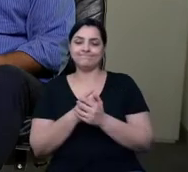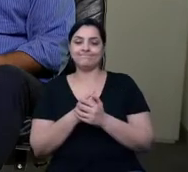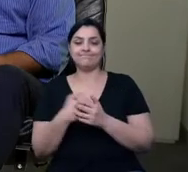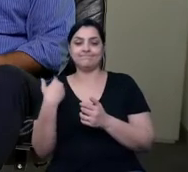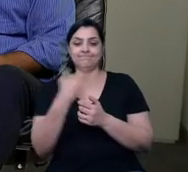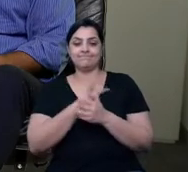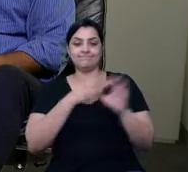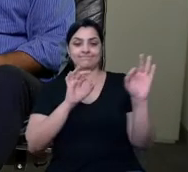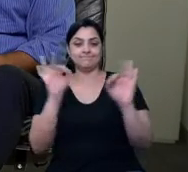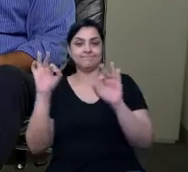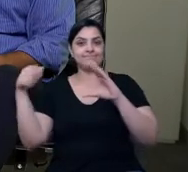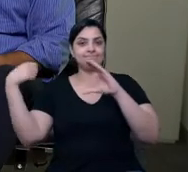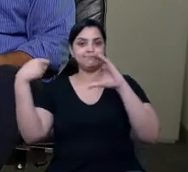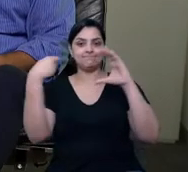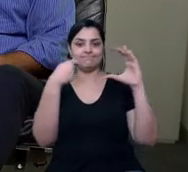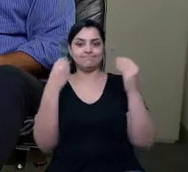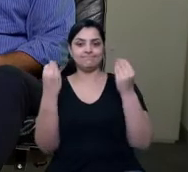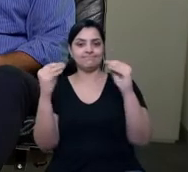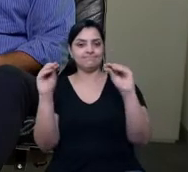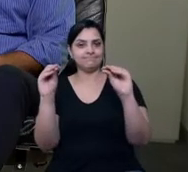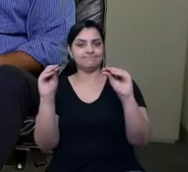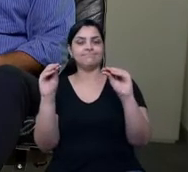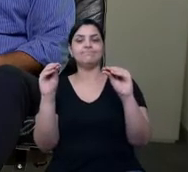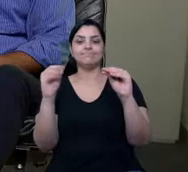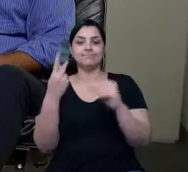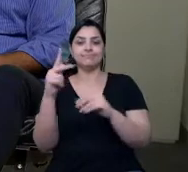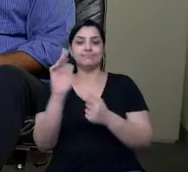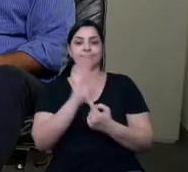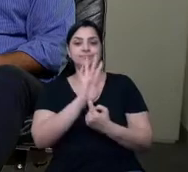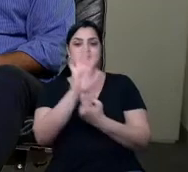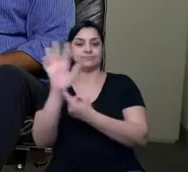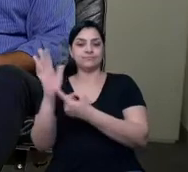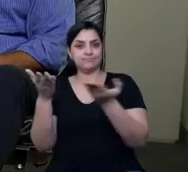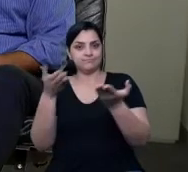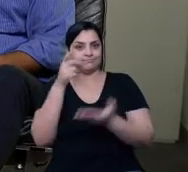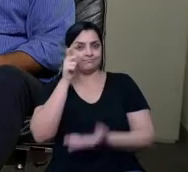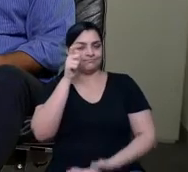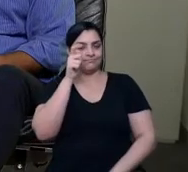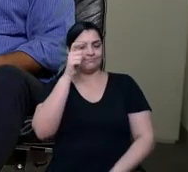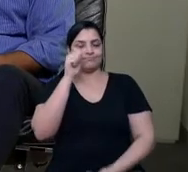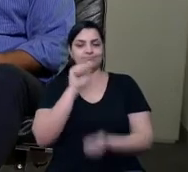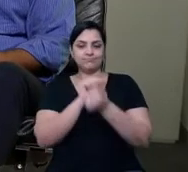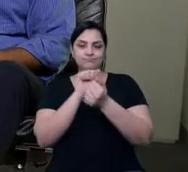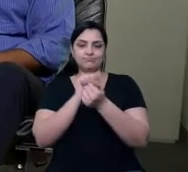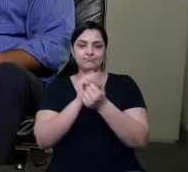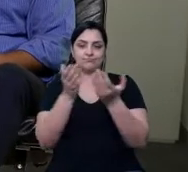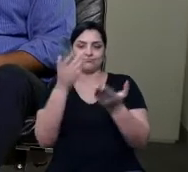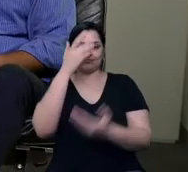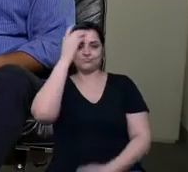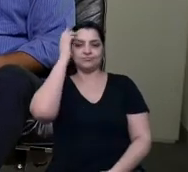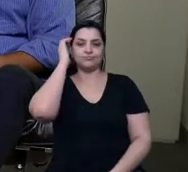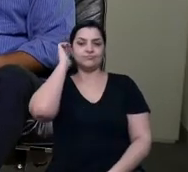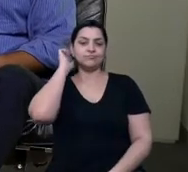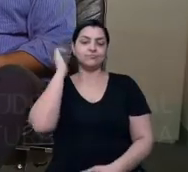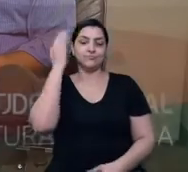para lançarmos, então, a sua exposição e vamos assistir aqui juntos. Obrigado, é um prazer estar aqui.